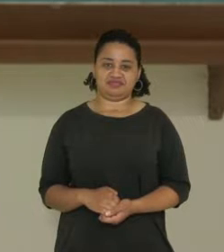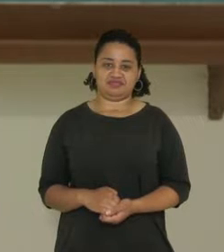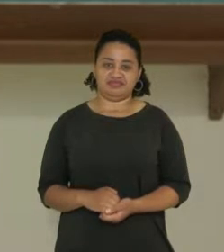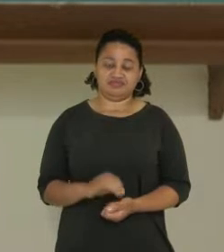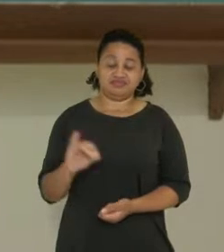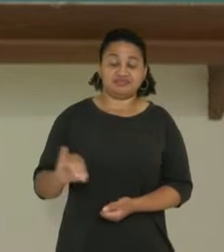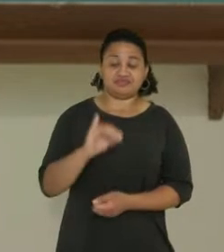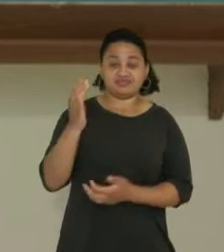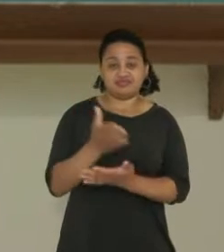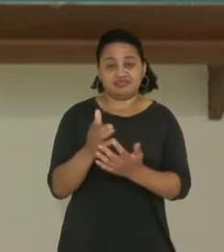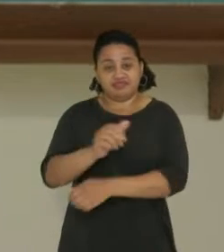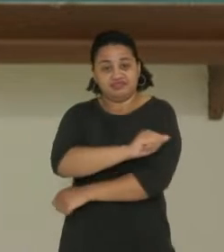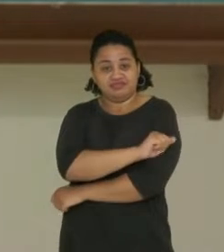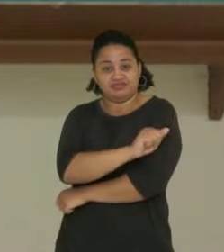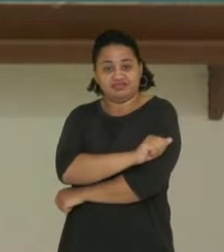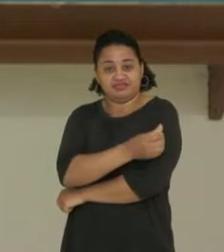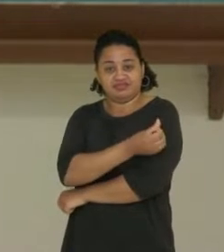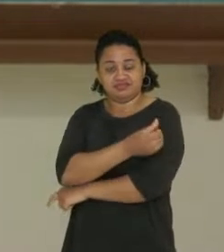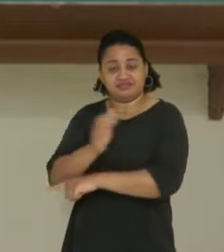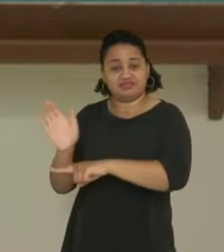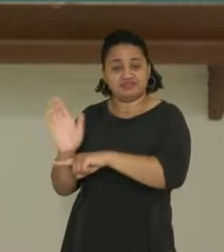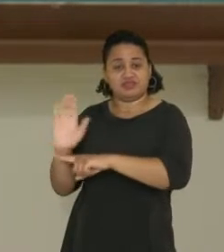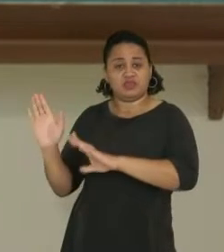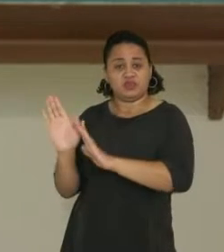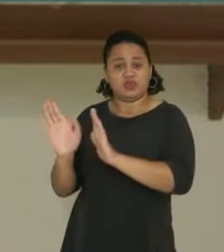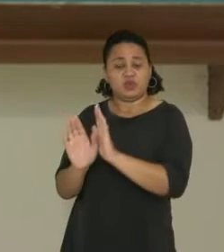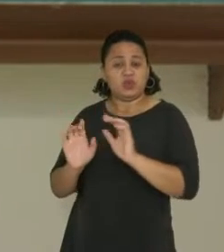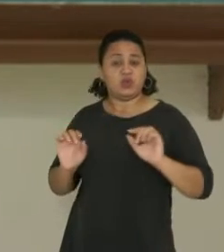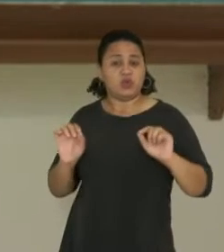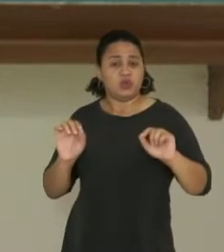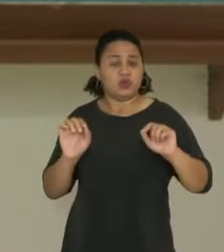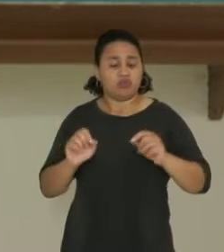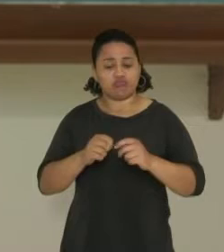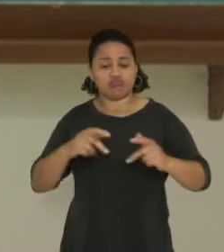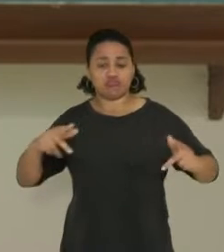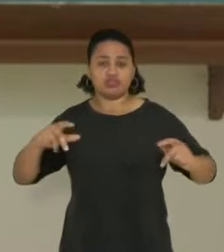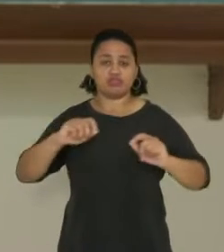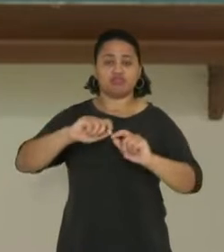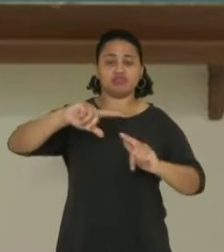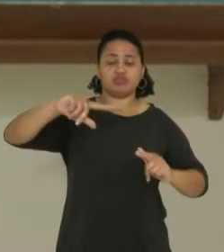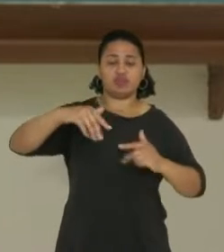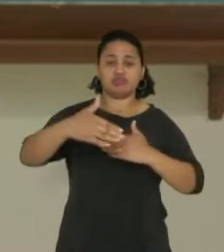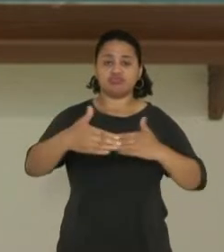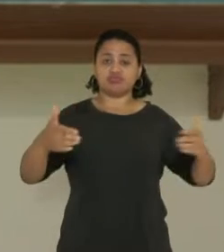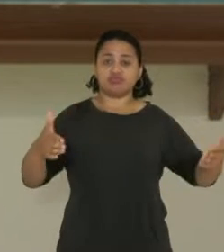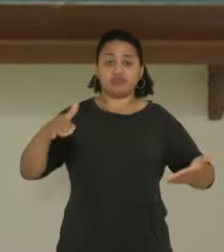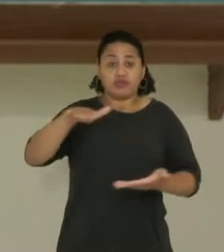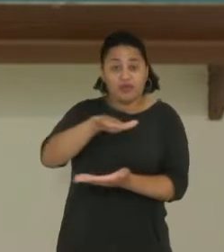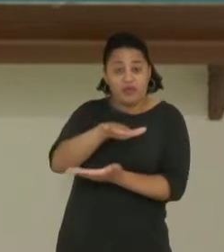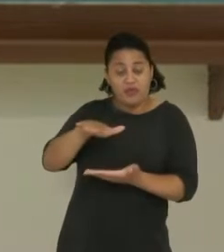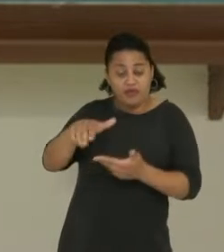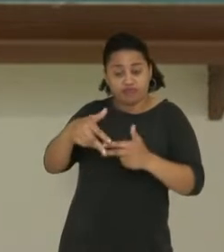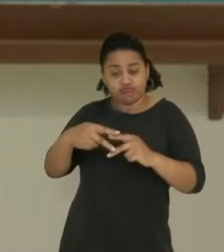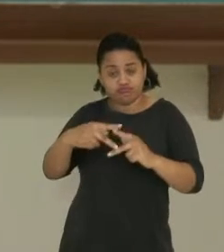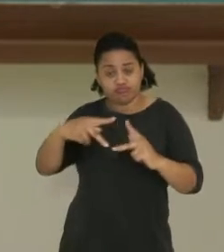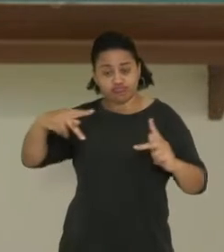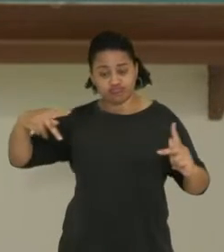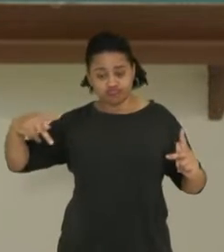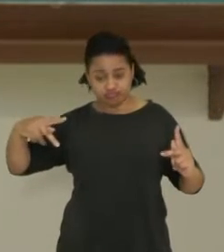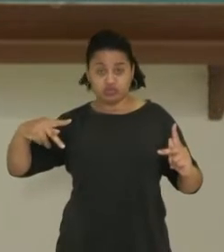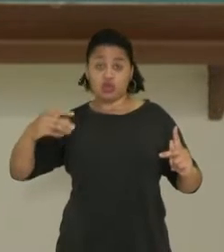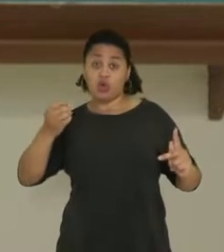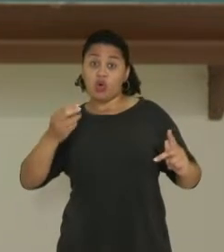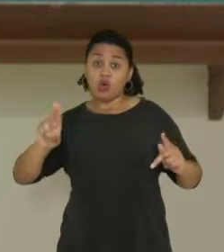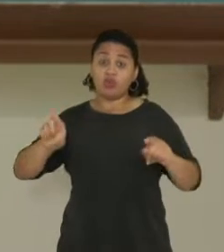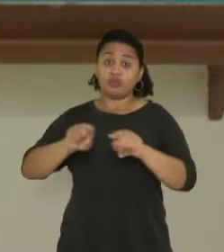Olá, estudantes do sexto ano! Nesse vídeo nós vamos falar sobre volume do paralelepípedo, tá bom? Do bloquinho retangular